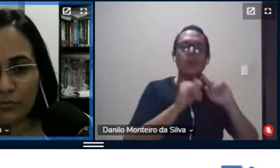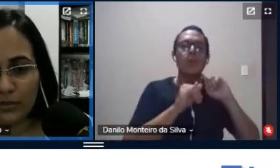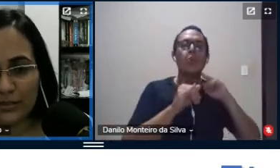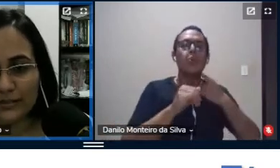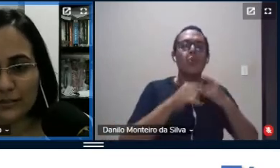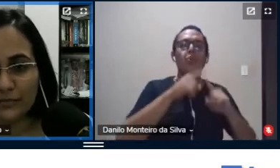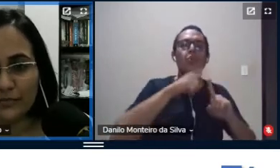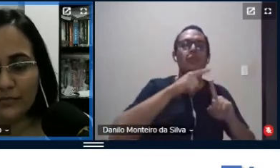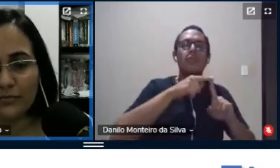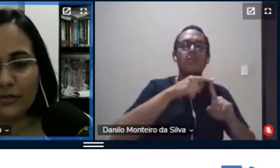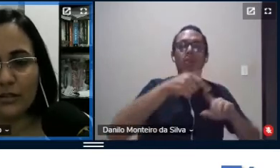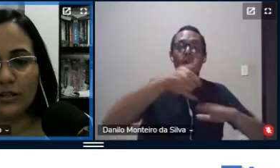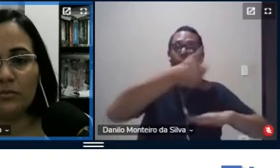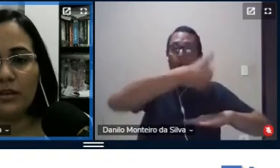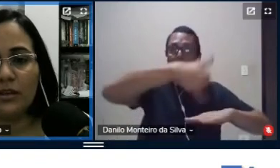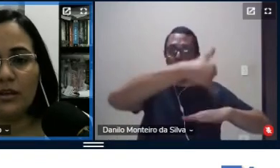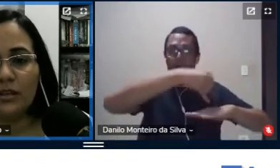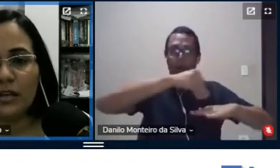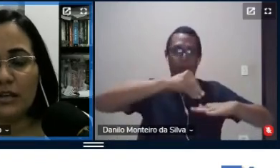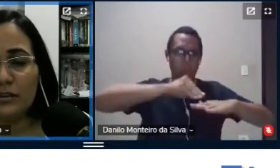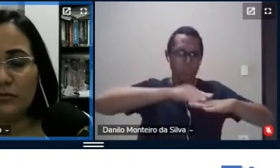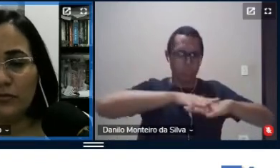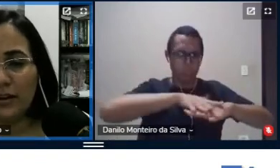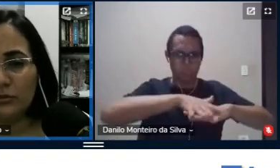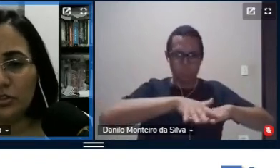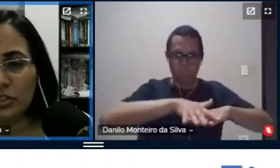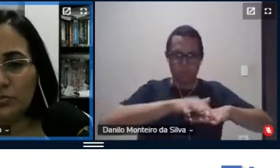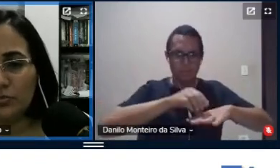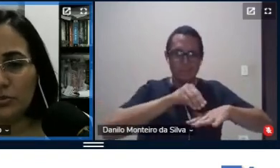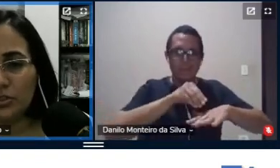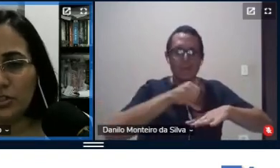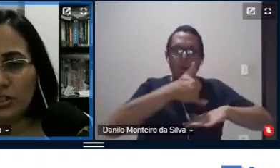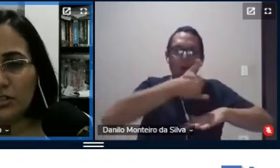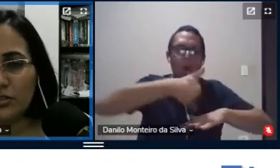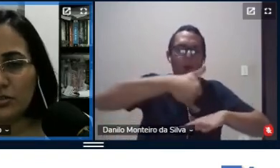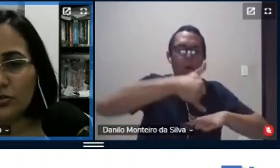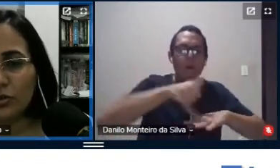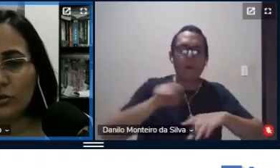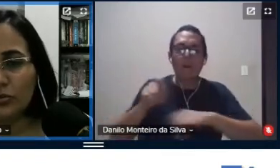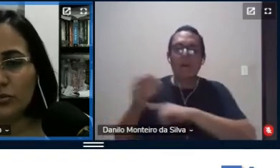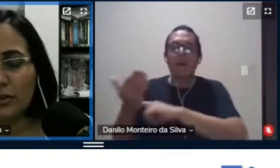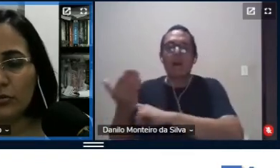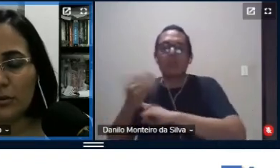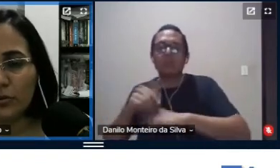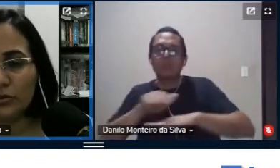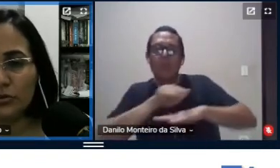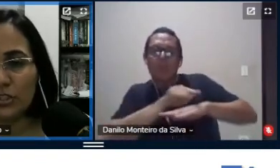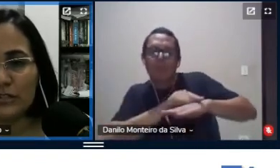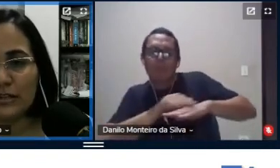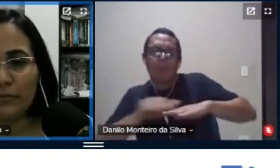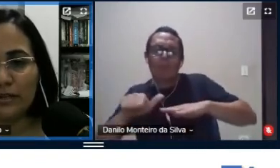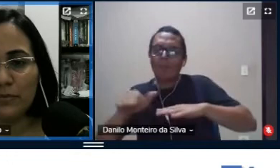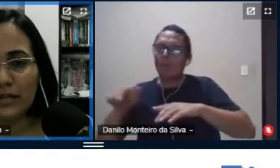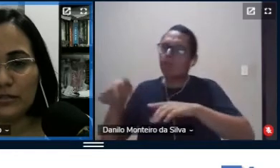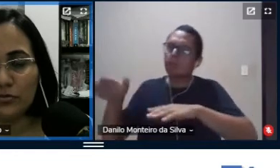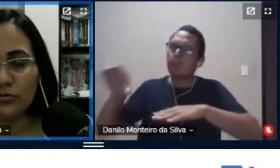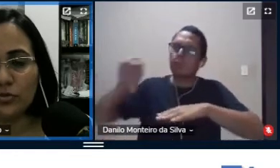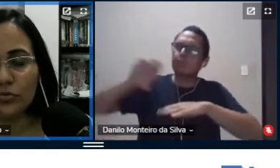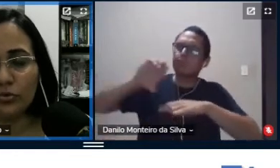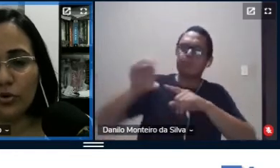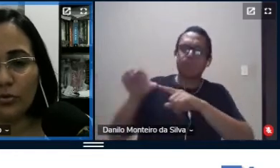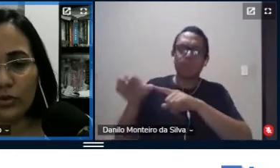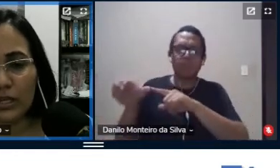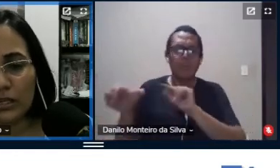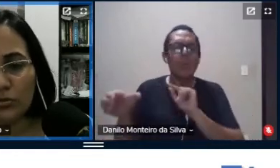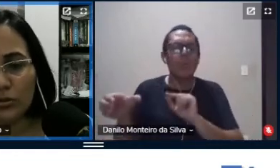óleo na minha peça, tá? E aí ele fala o tipo de solução que eu posso utilizar para limpar isso,